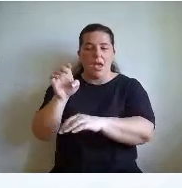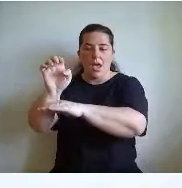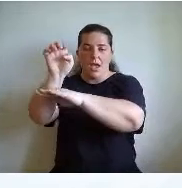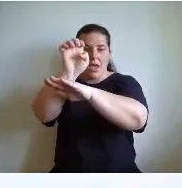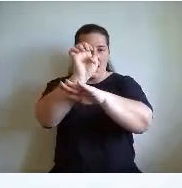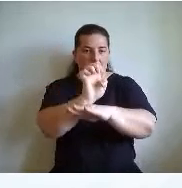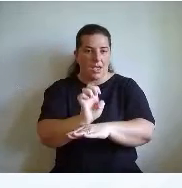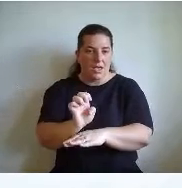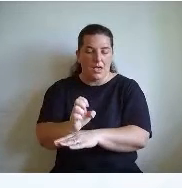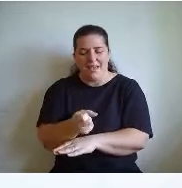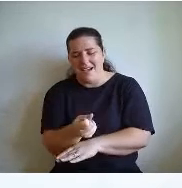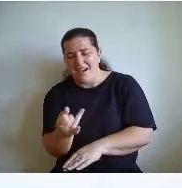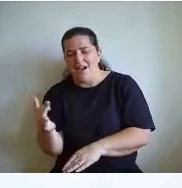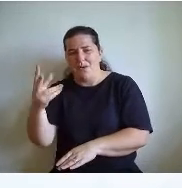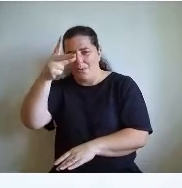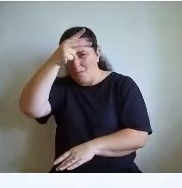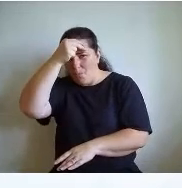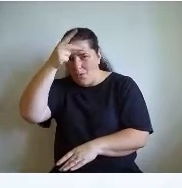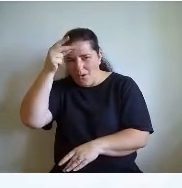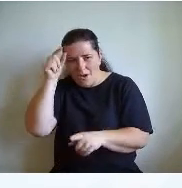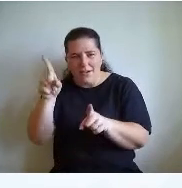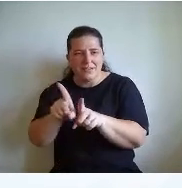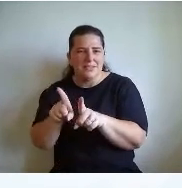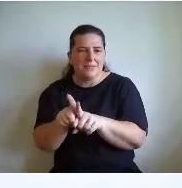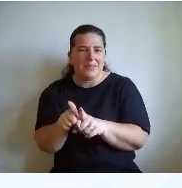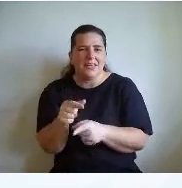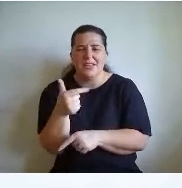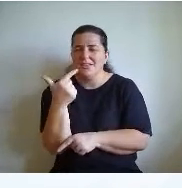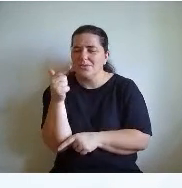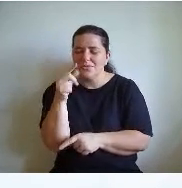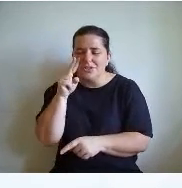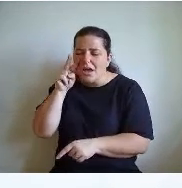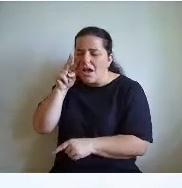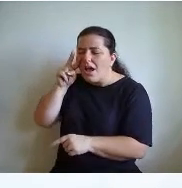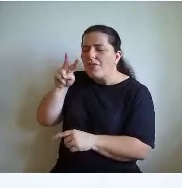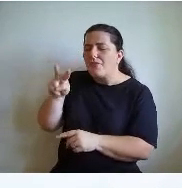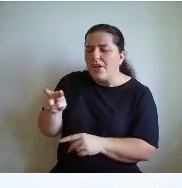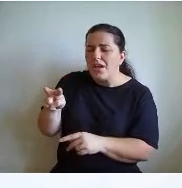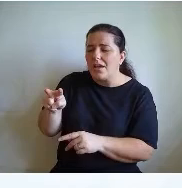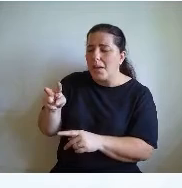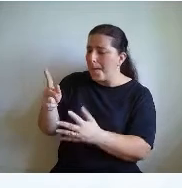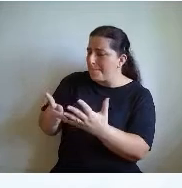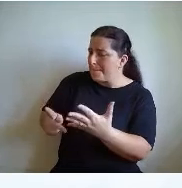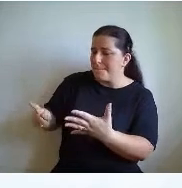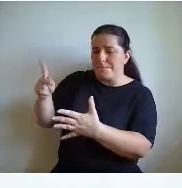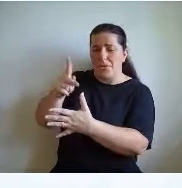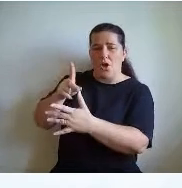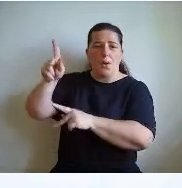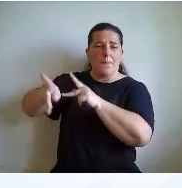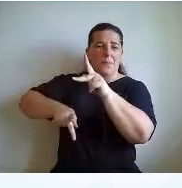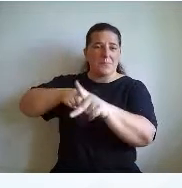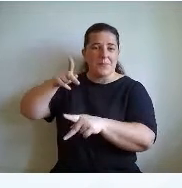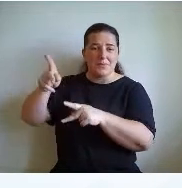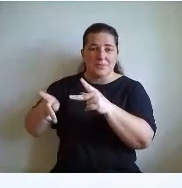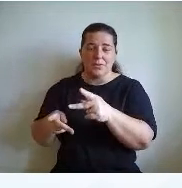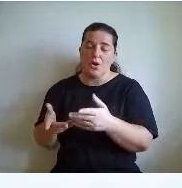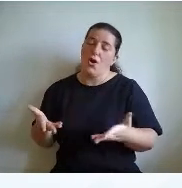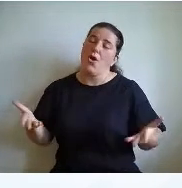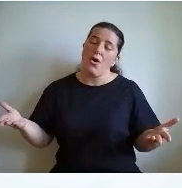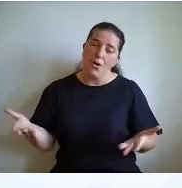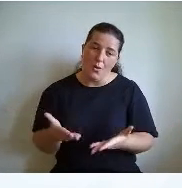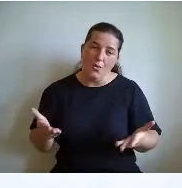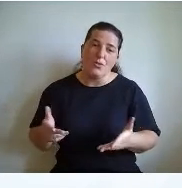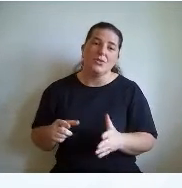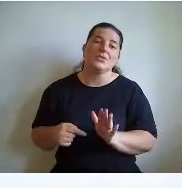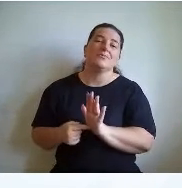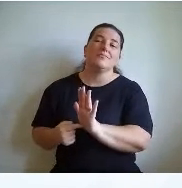alguns municipais também, que não tiveram esse olhar, né, prioritário, hoje faz com que a